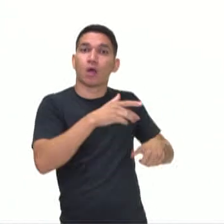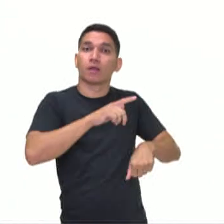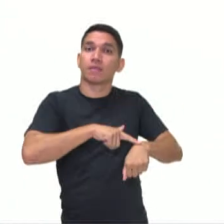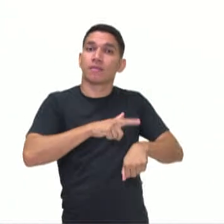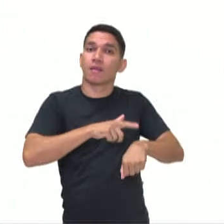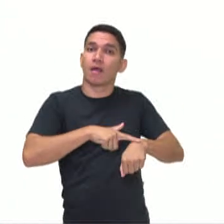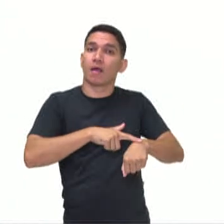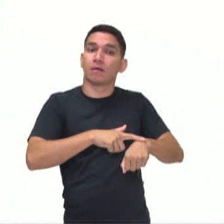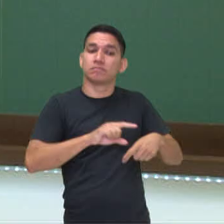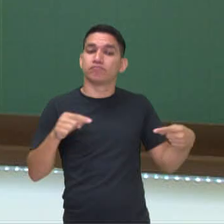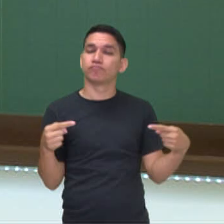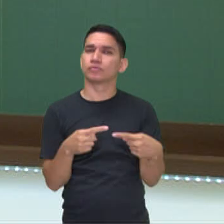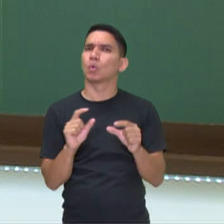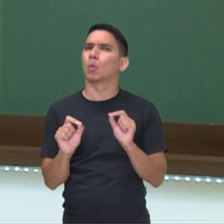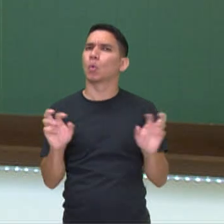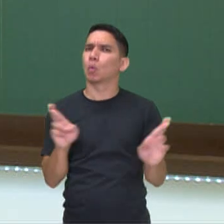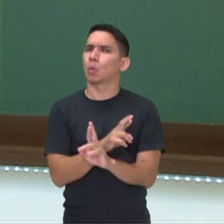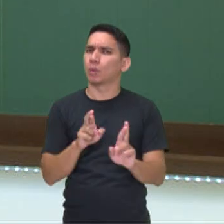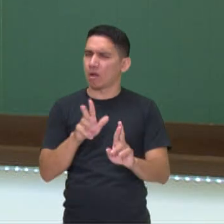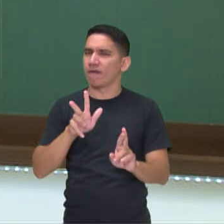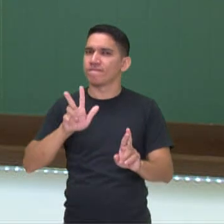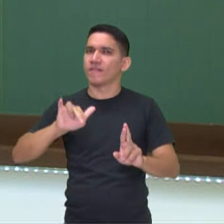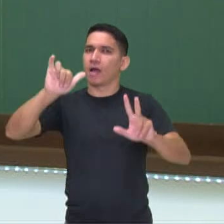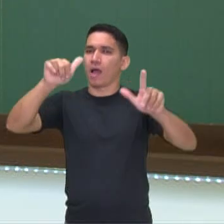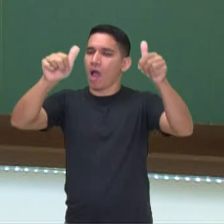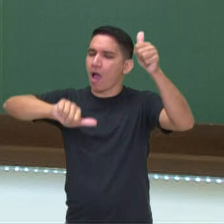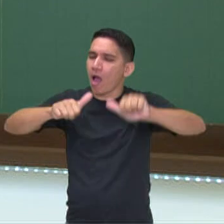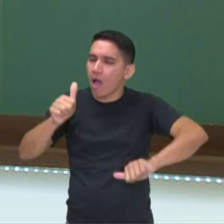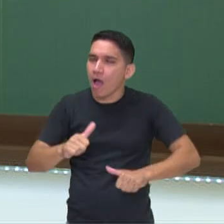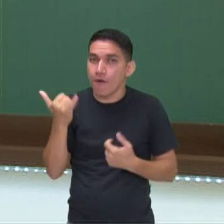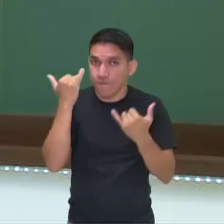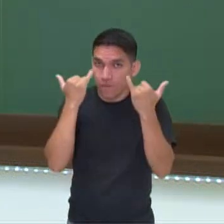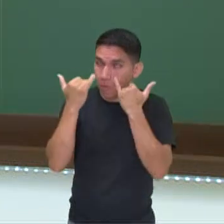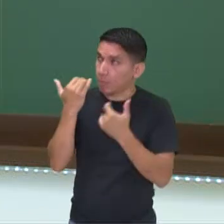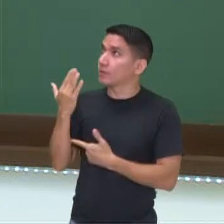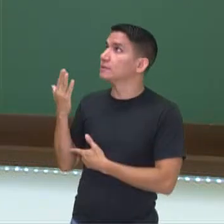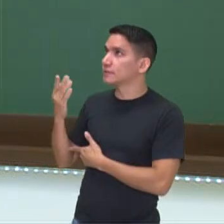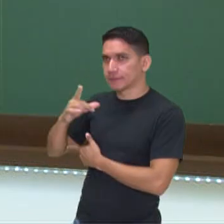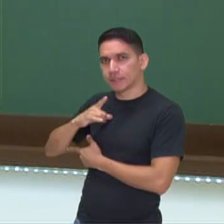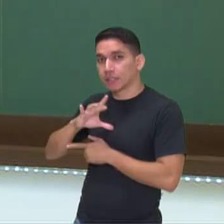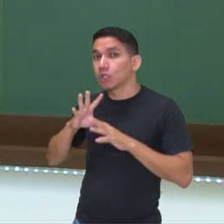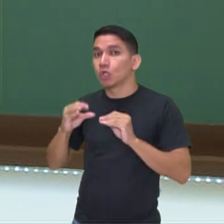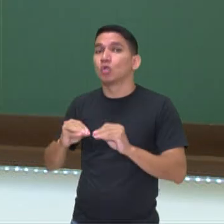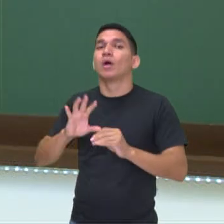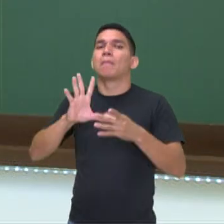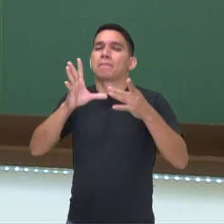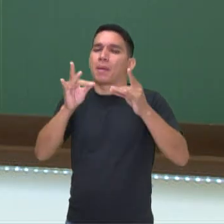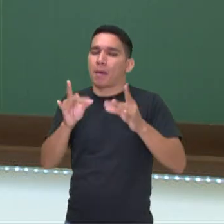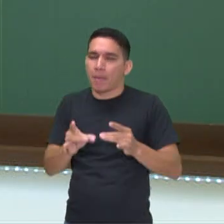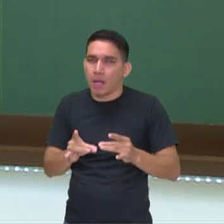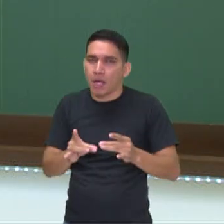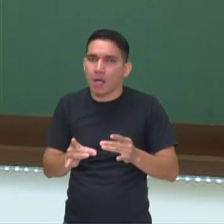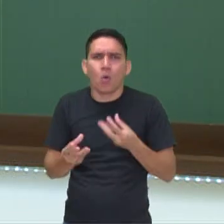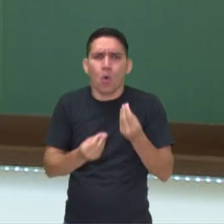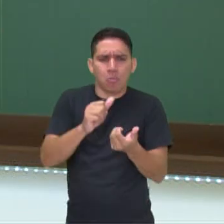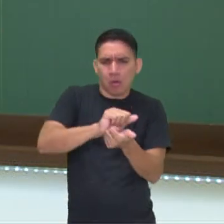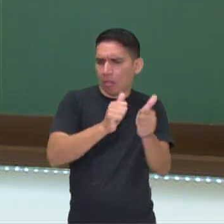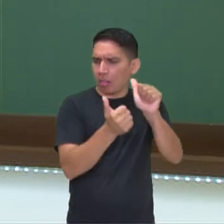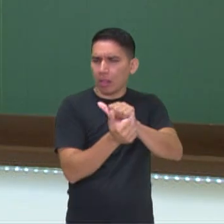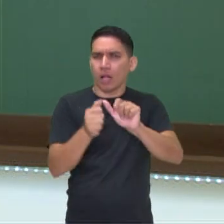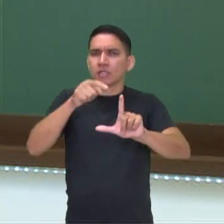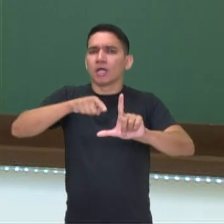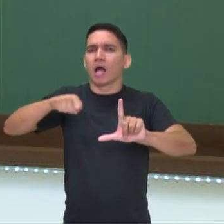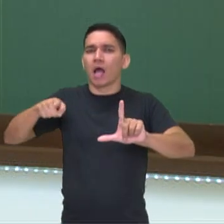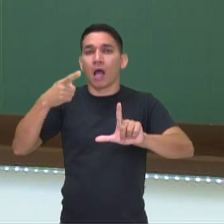tempo, tá? Então, nós vamos analisar essas informações aqui, né, que foram todas escritas em forma de um gráfico, para ver se a gente entende um